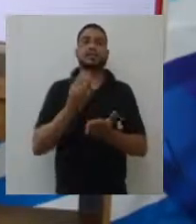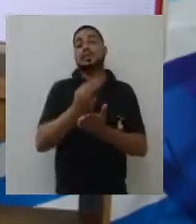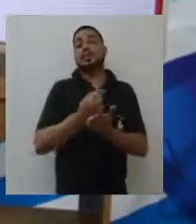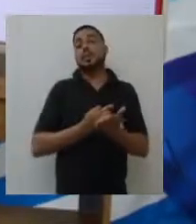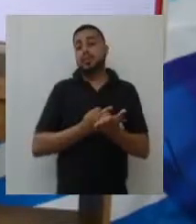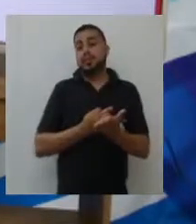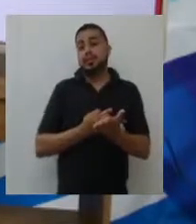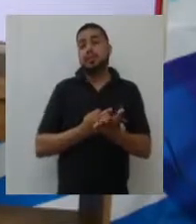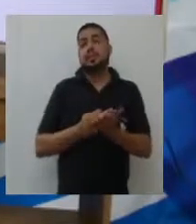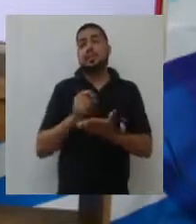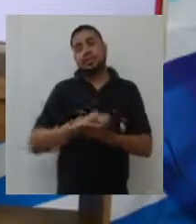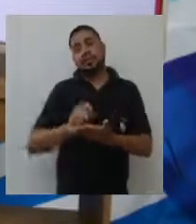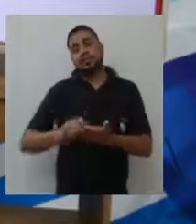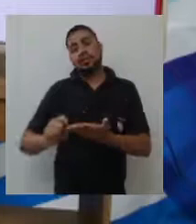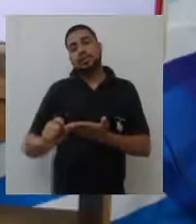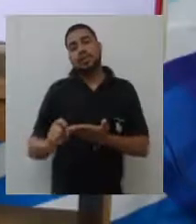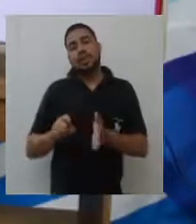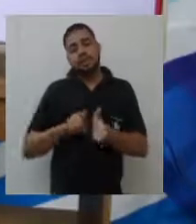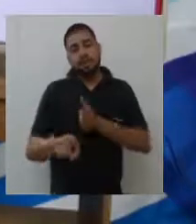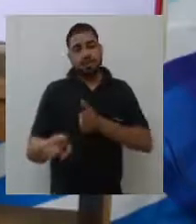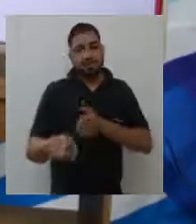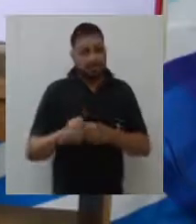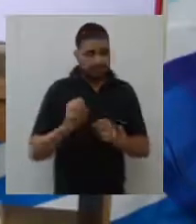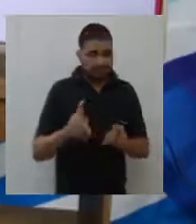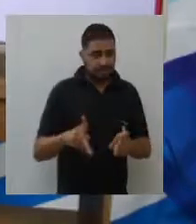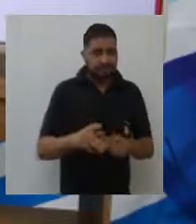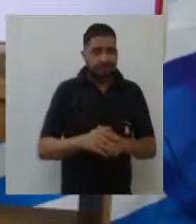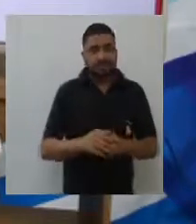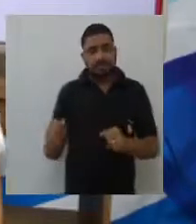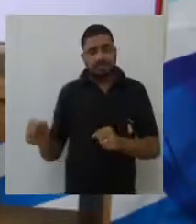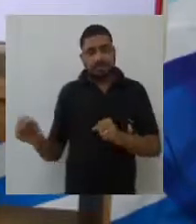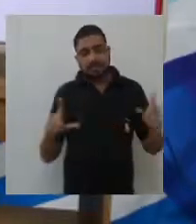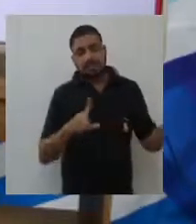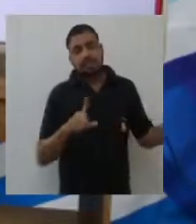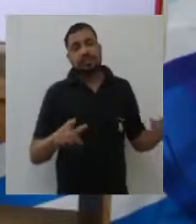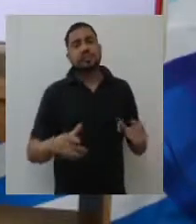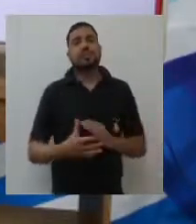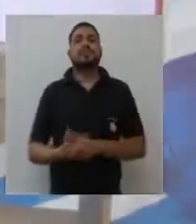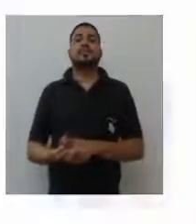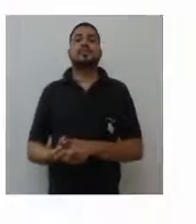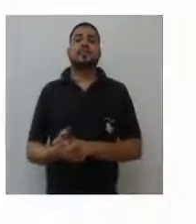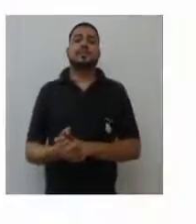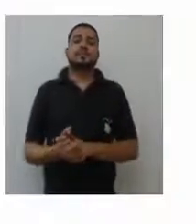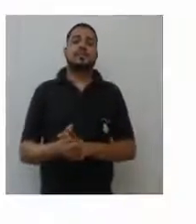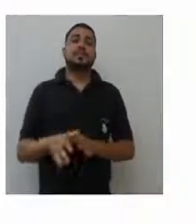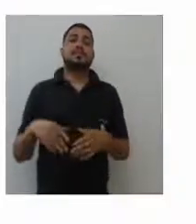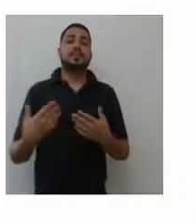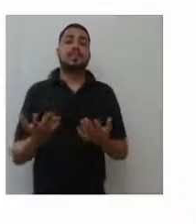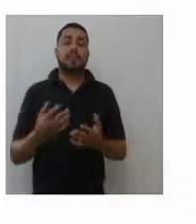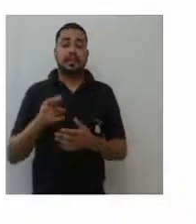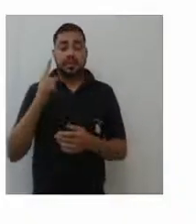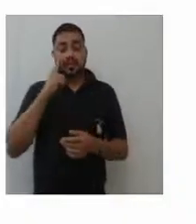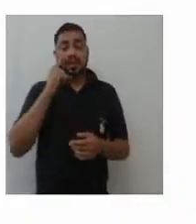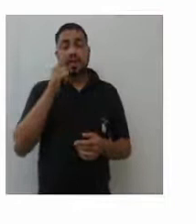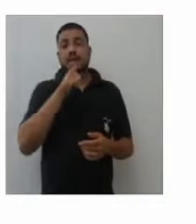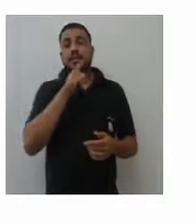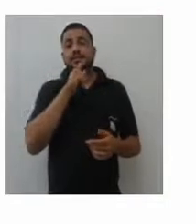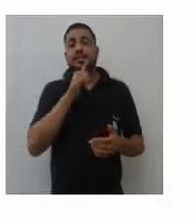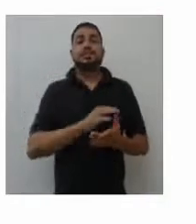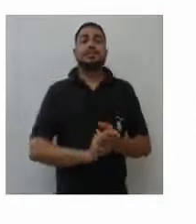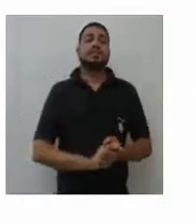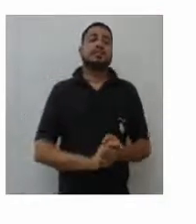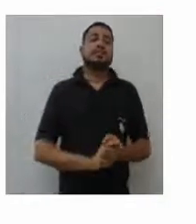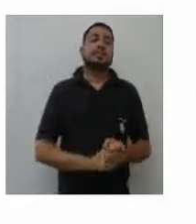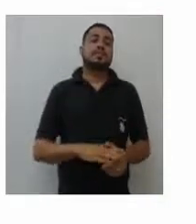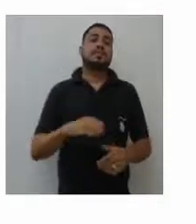que está escrito no enunciado. Ok? Próximo slide, vamos ver aqui. Então nós temos aí o exemplo aí, pessoal.